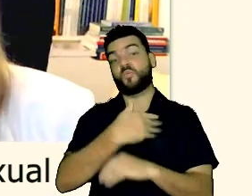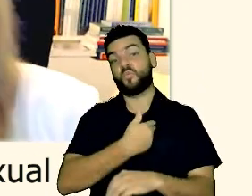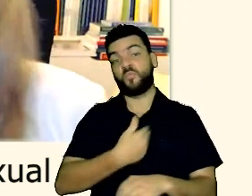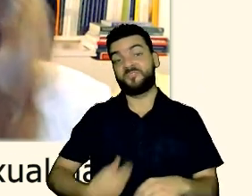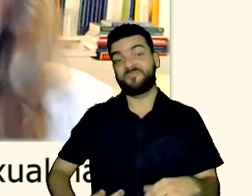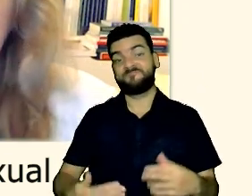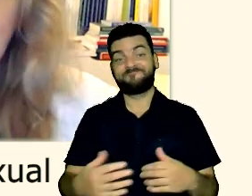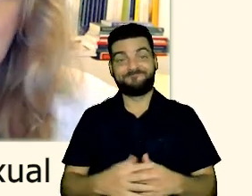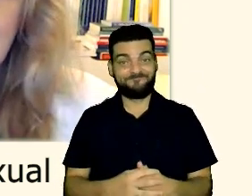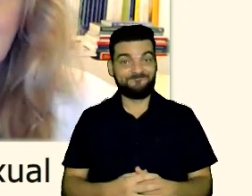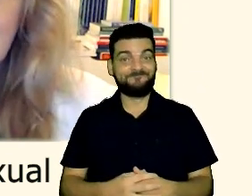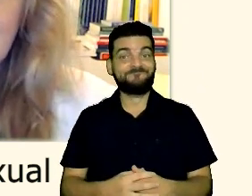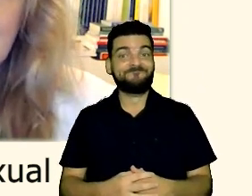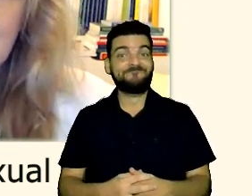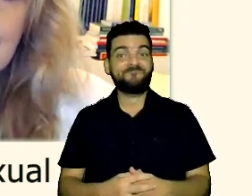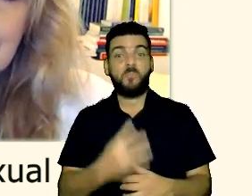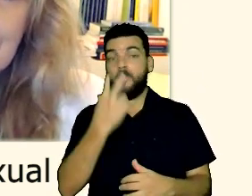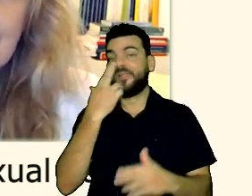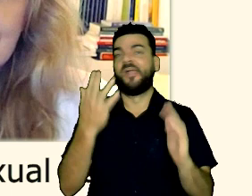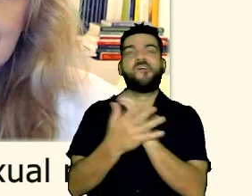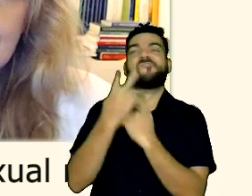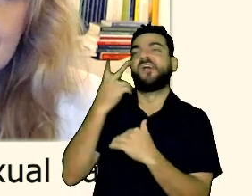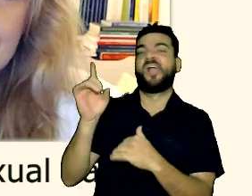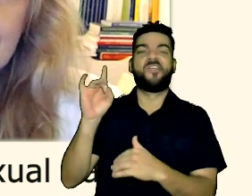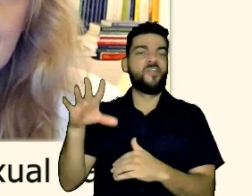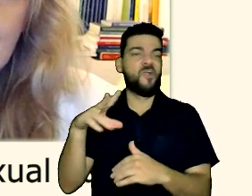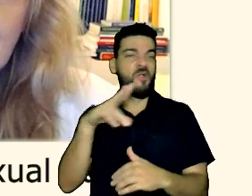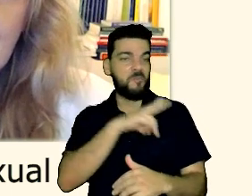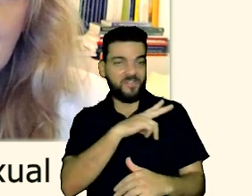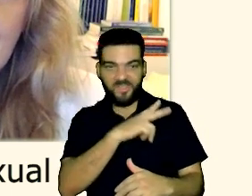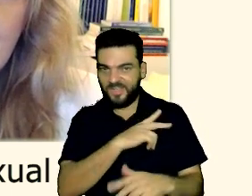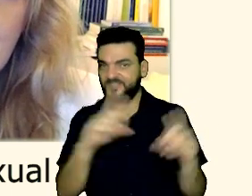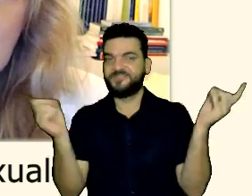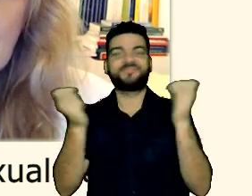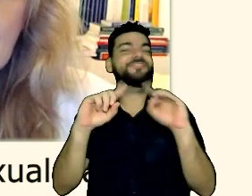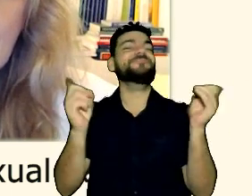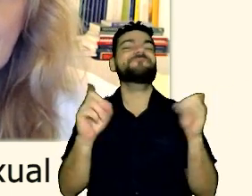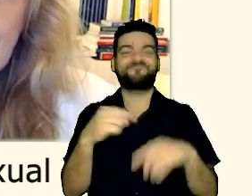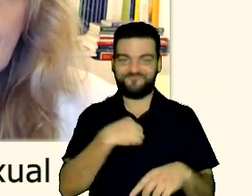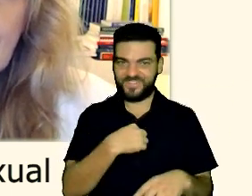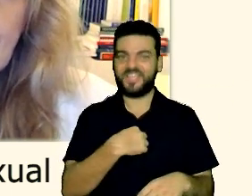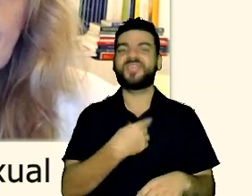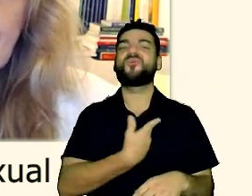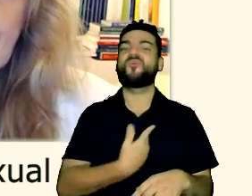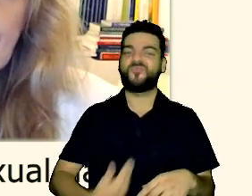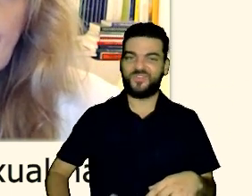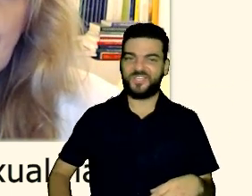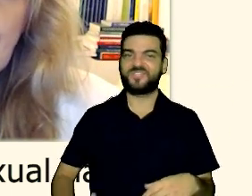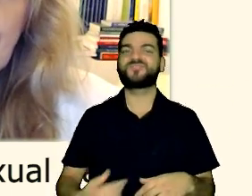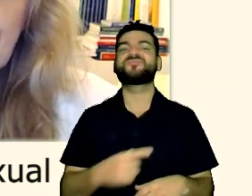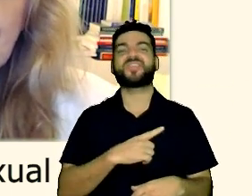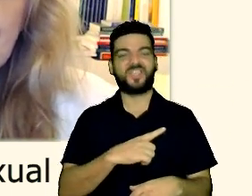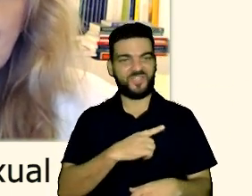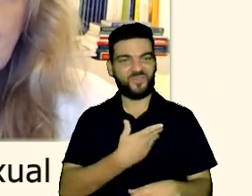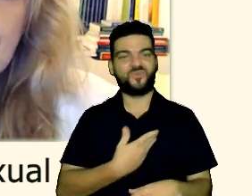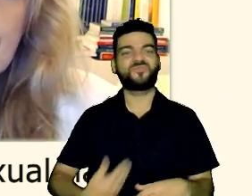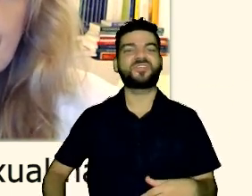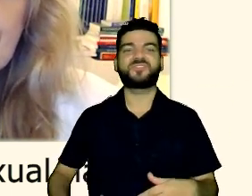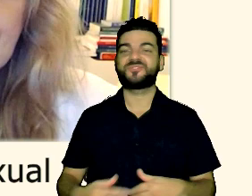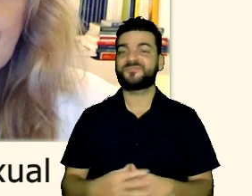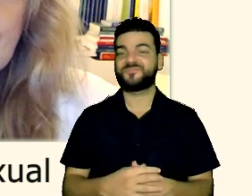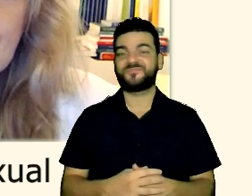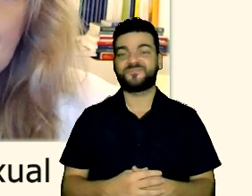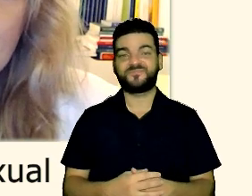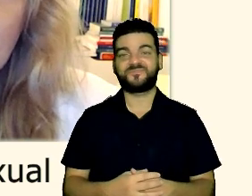realidade que existe no âmbito das organizações públicas também, há um mito, né, de que isso